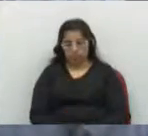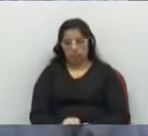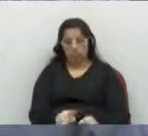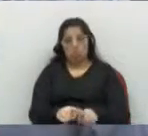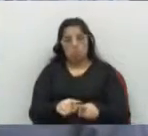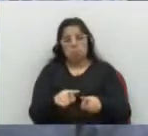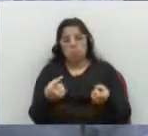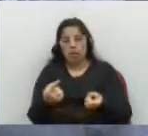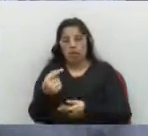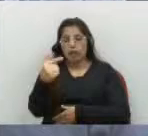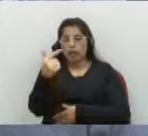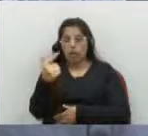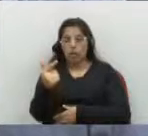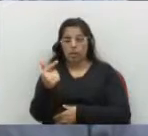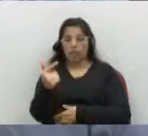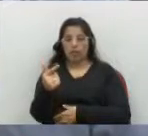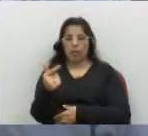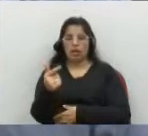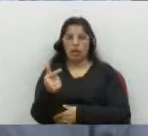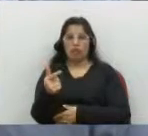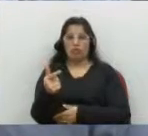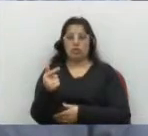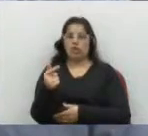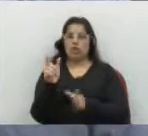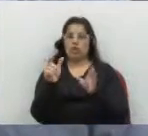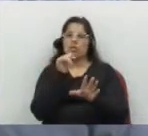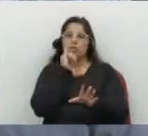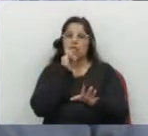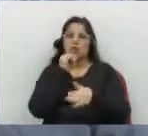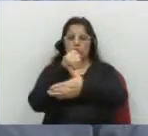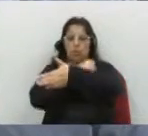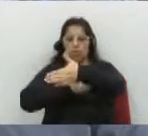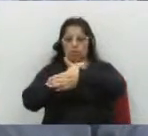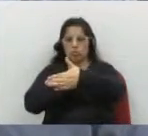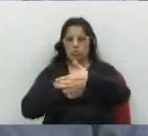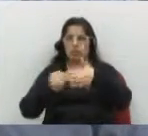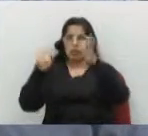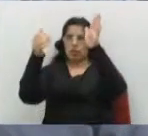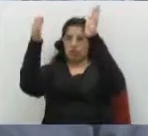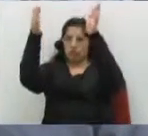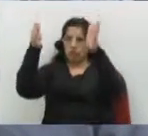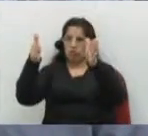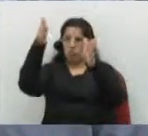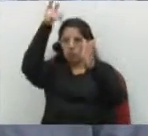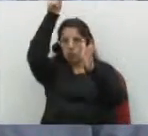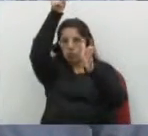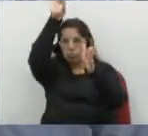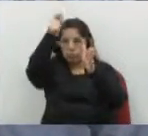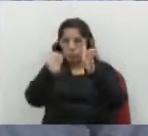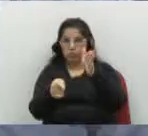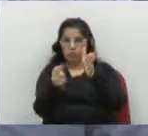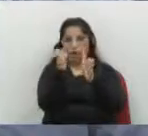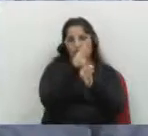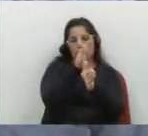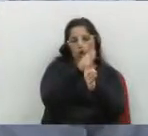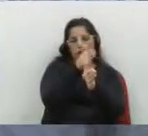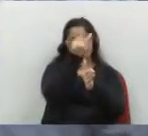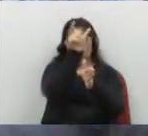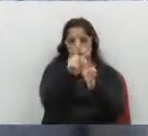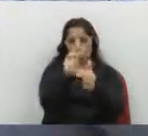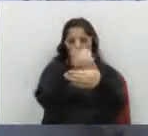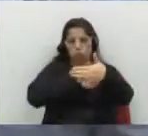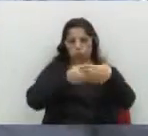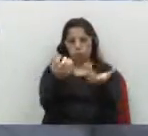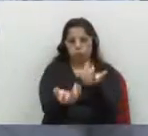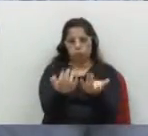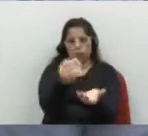Mas não tem essa linha aqui, ó, desse lado é Araci que vai fazer comida. As merendeiras desse lado aqui, fogão aqui,